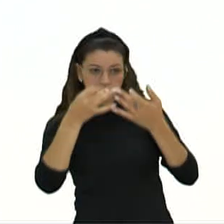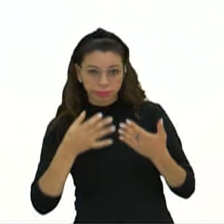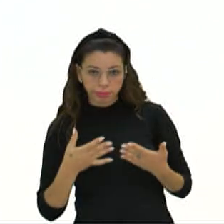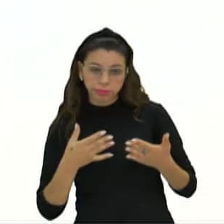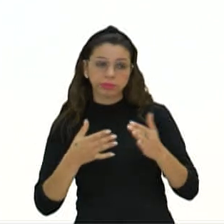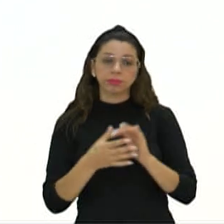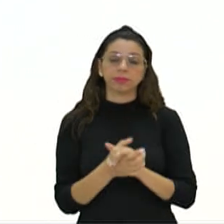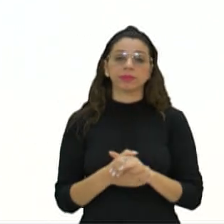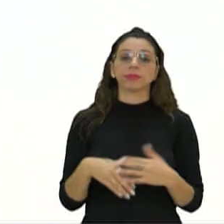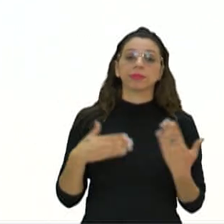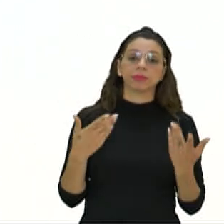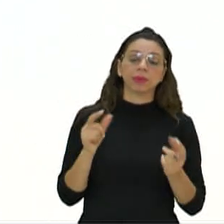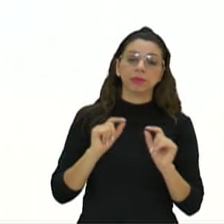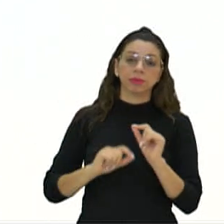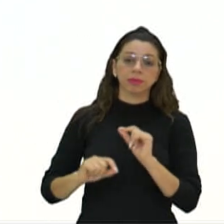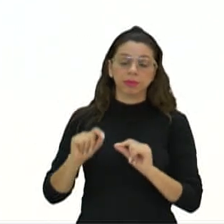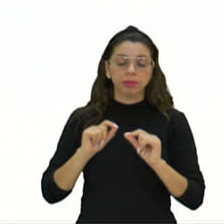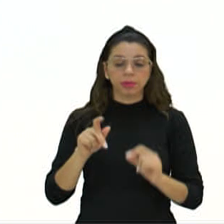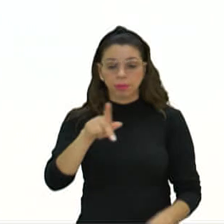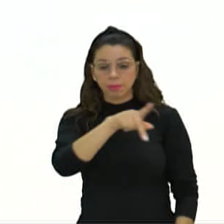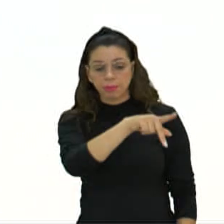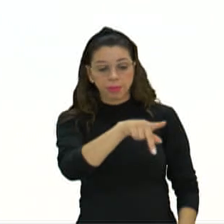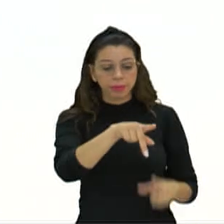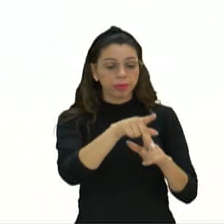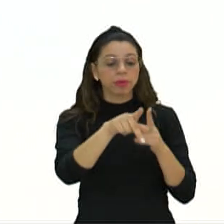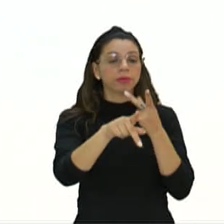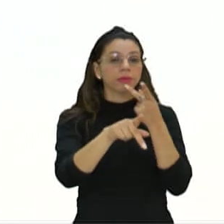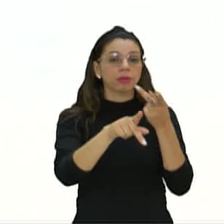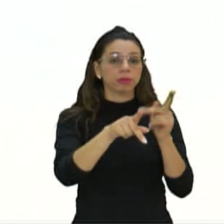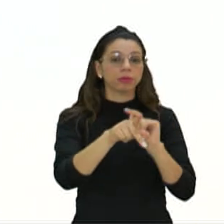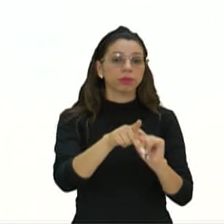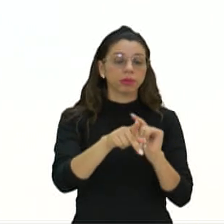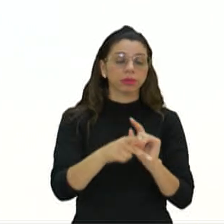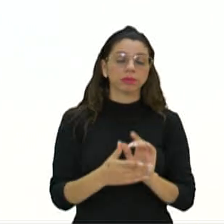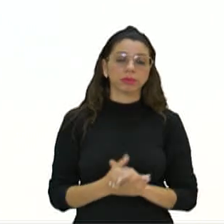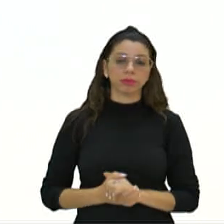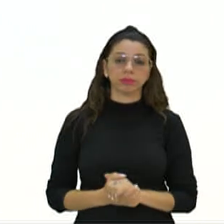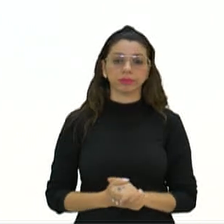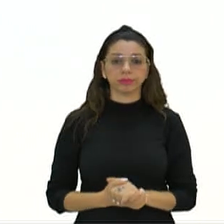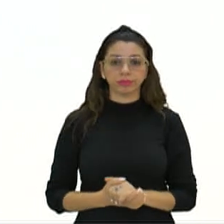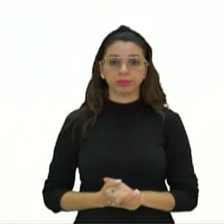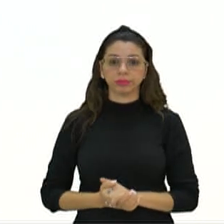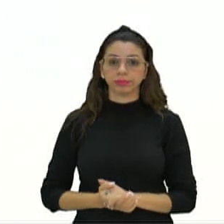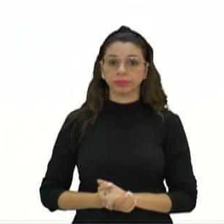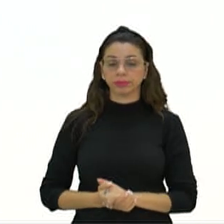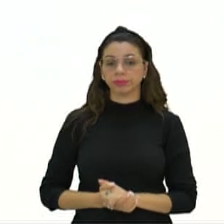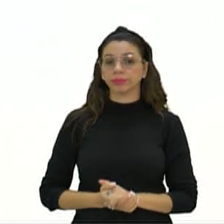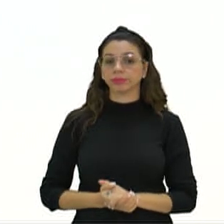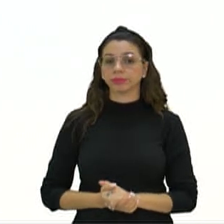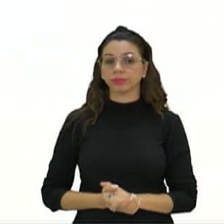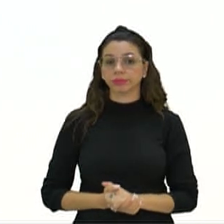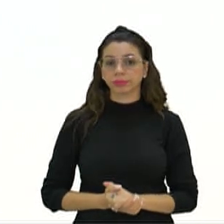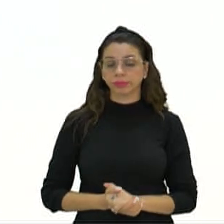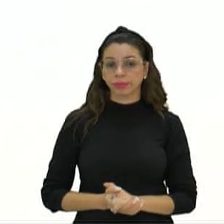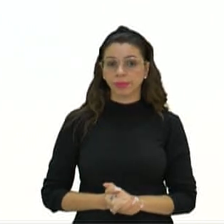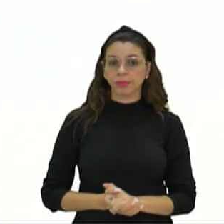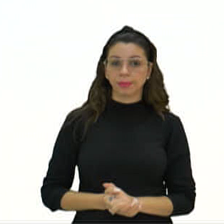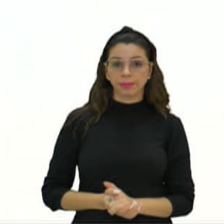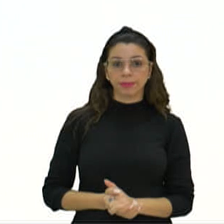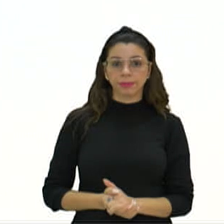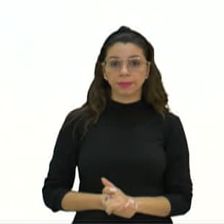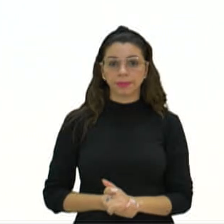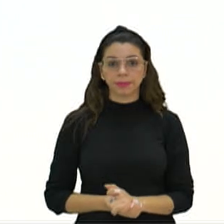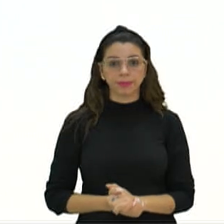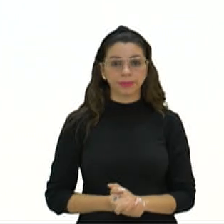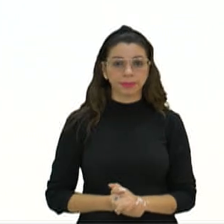bom? Então, olha só, teacher, a professora lá disse assim, olha, the history of Petrópolis begins on one of